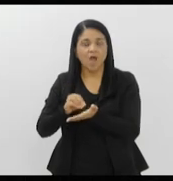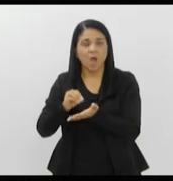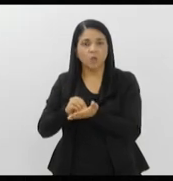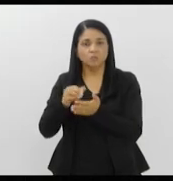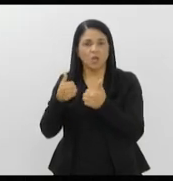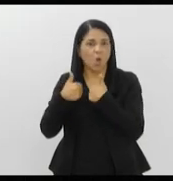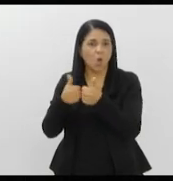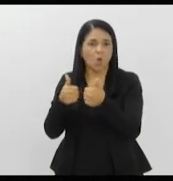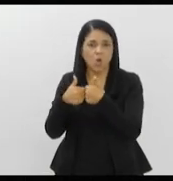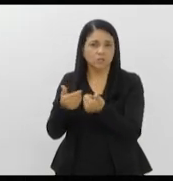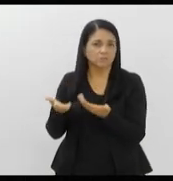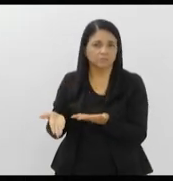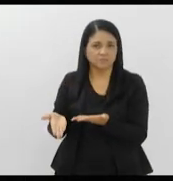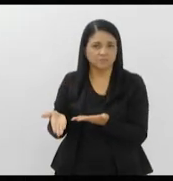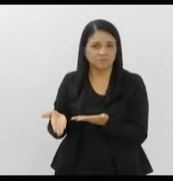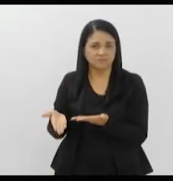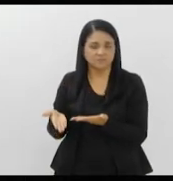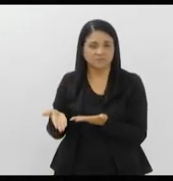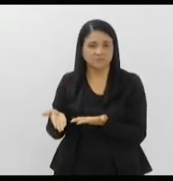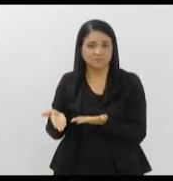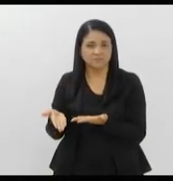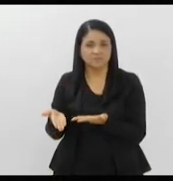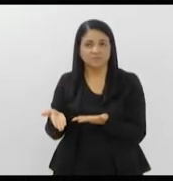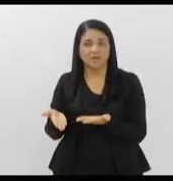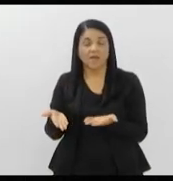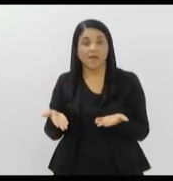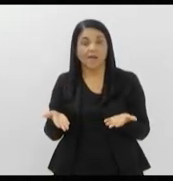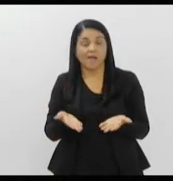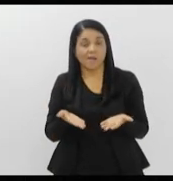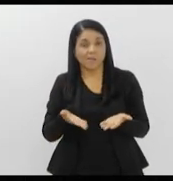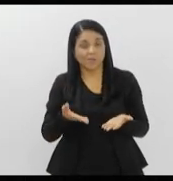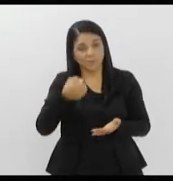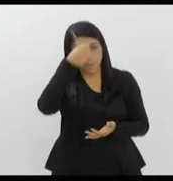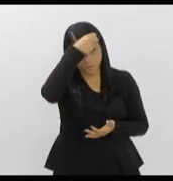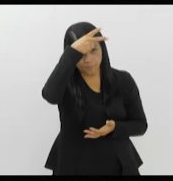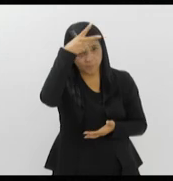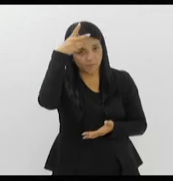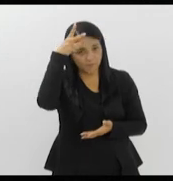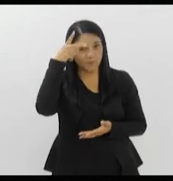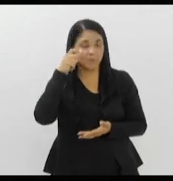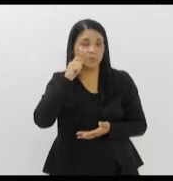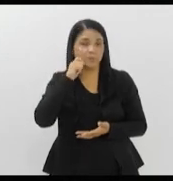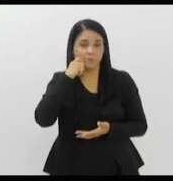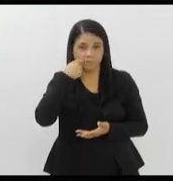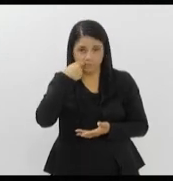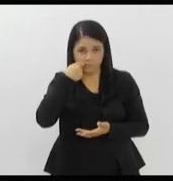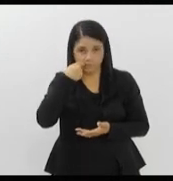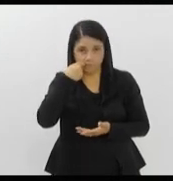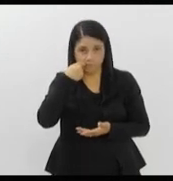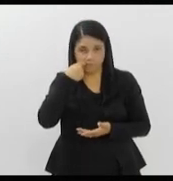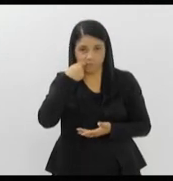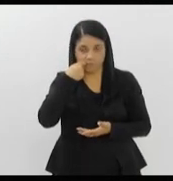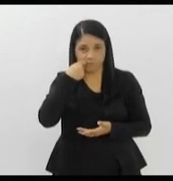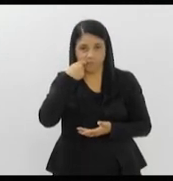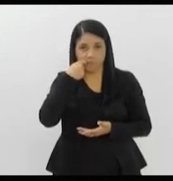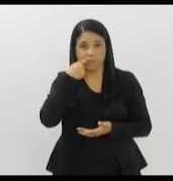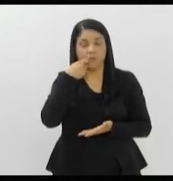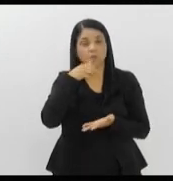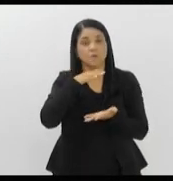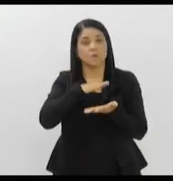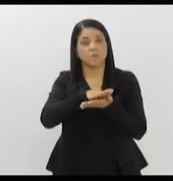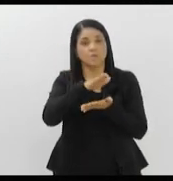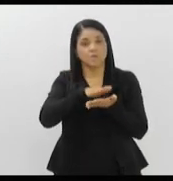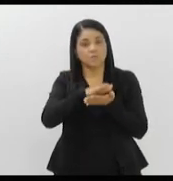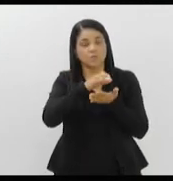público. E agora, o prefeito Eduardo Paes fez publicar no